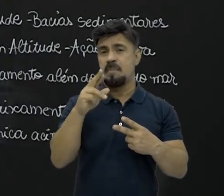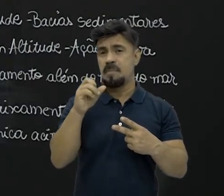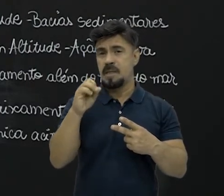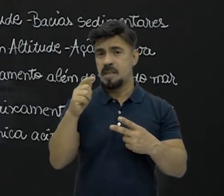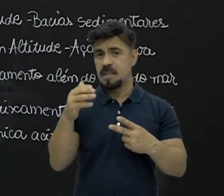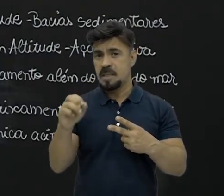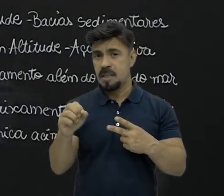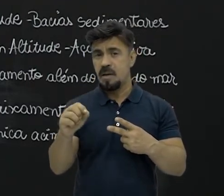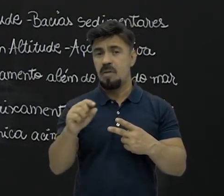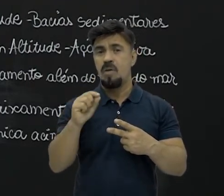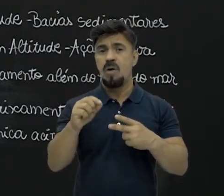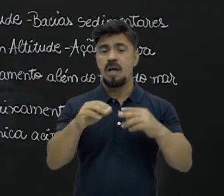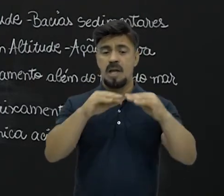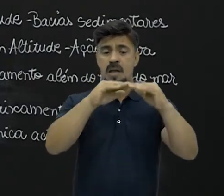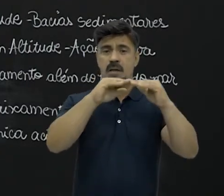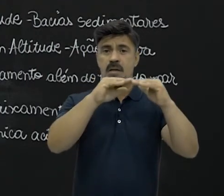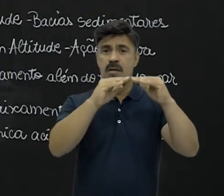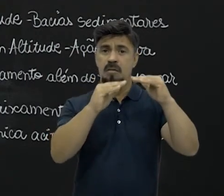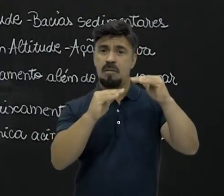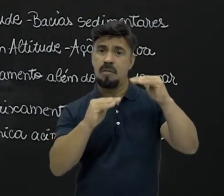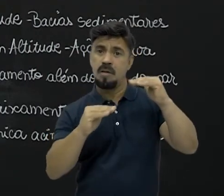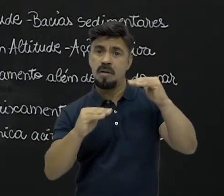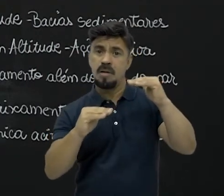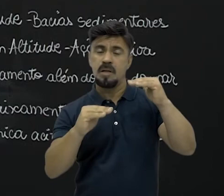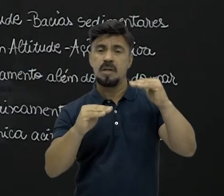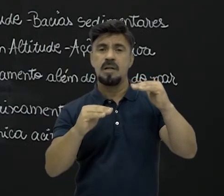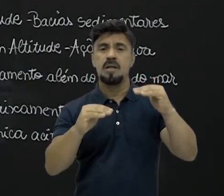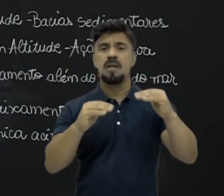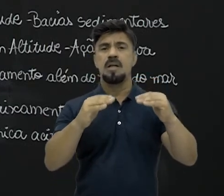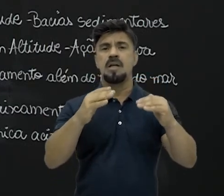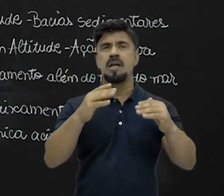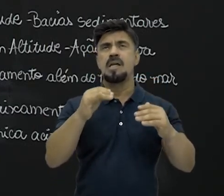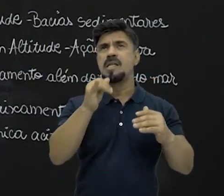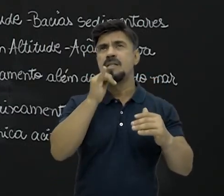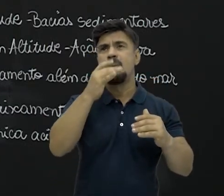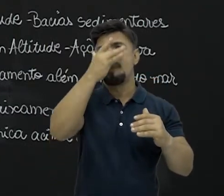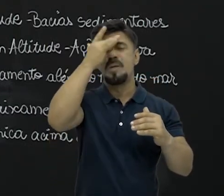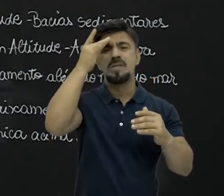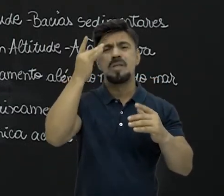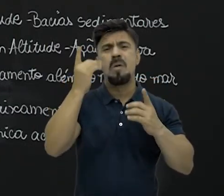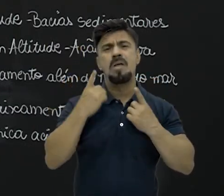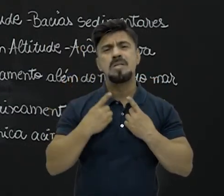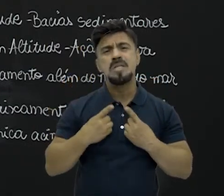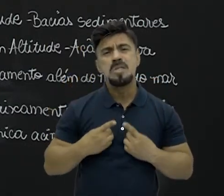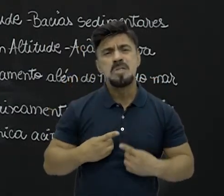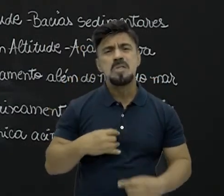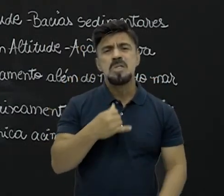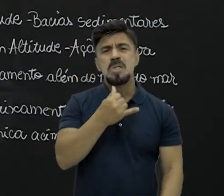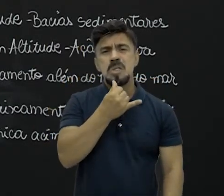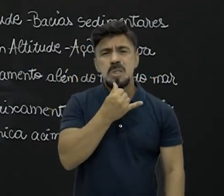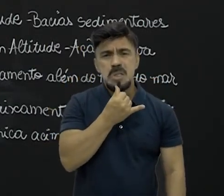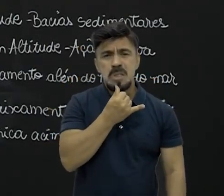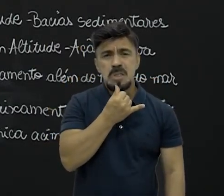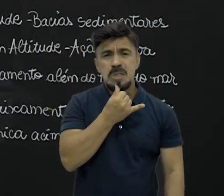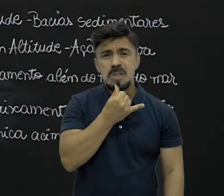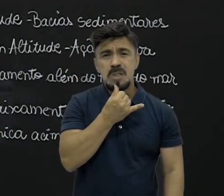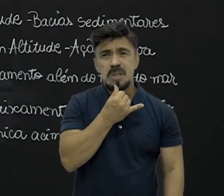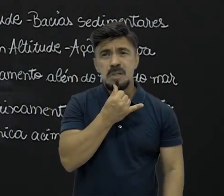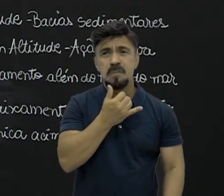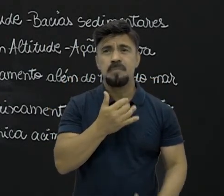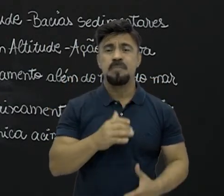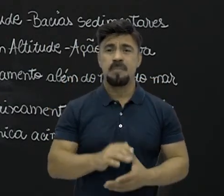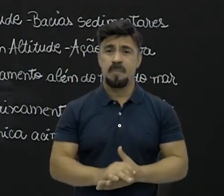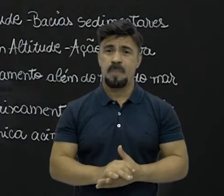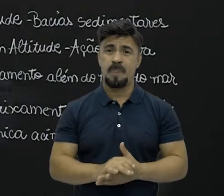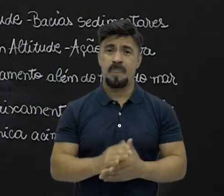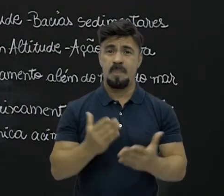um rebaixamento. Pensa numa pessoa depressiva. Oh, que tristeza, ela está se rebaixando frente àquilo, ao